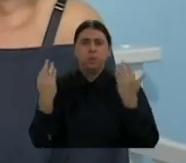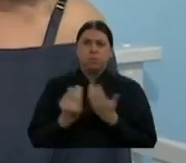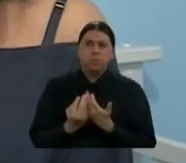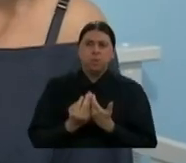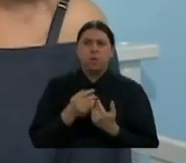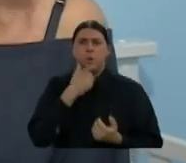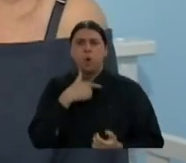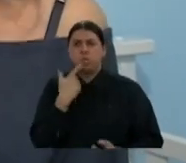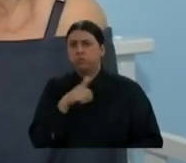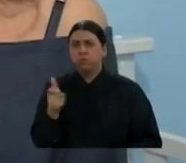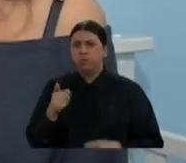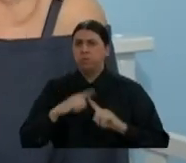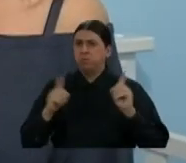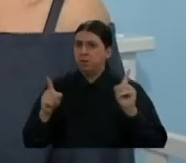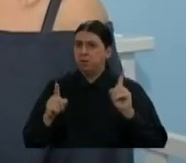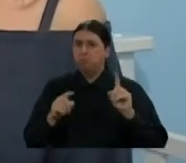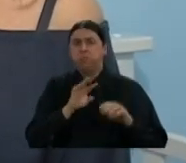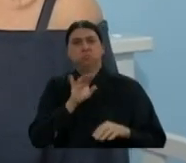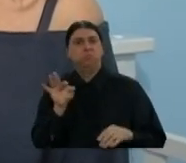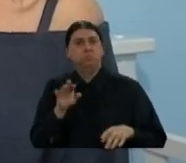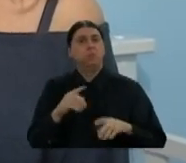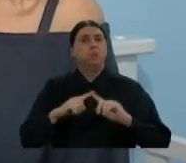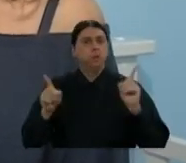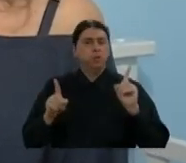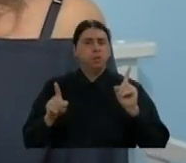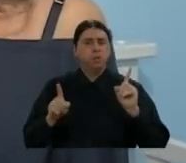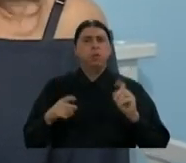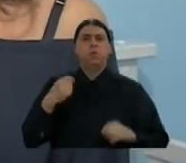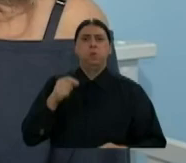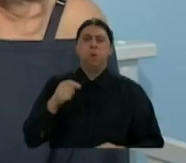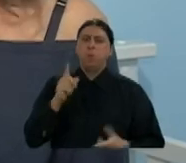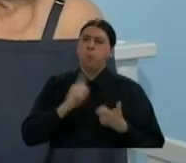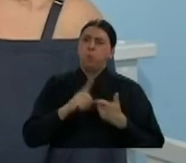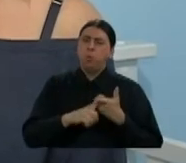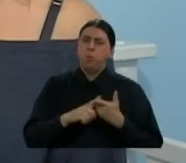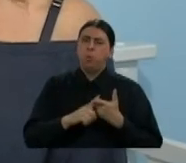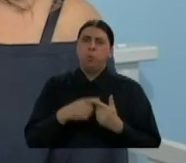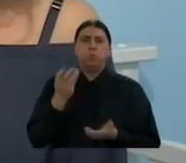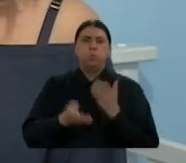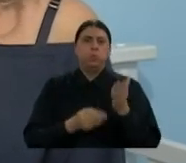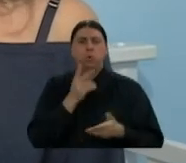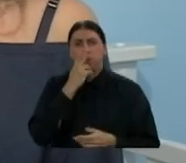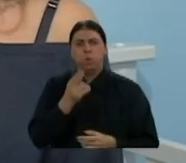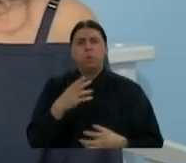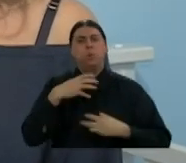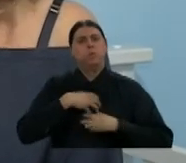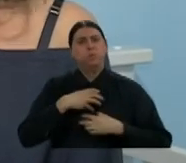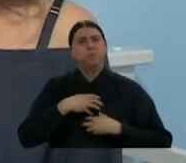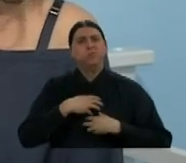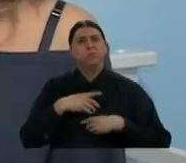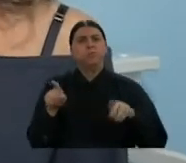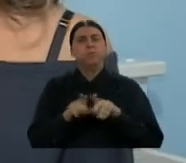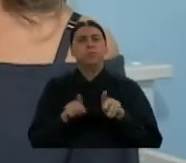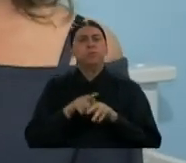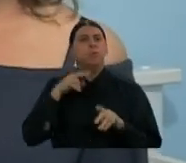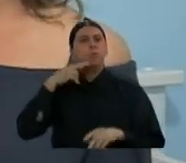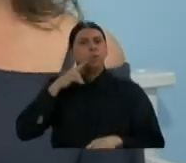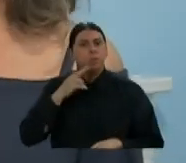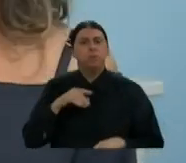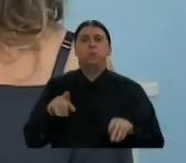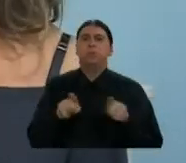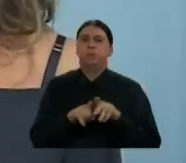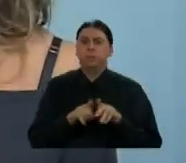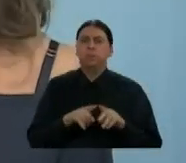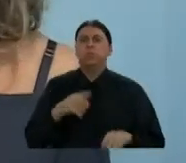acho até que não houve mas enfim porque ele é tratado da mesma forma ele é neto ele é tio